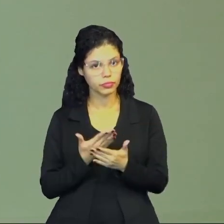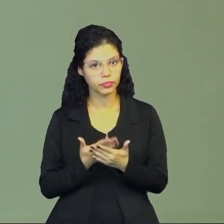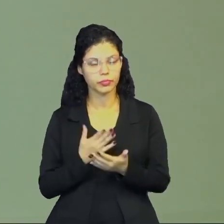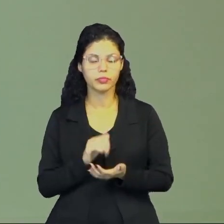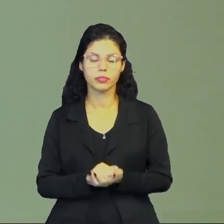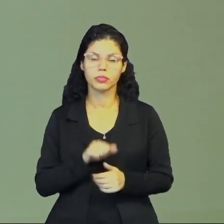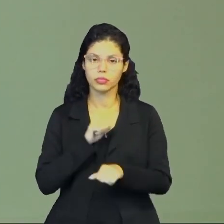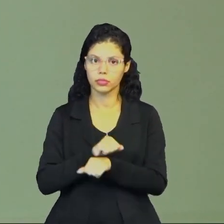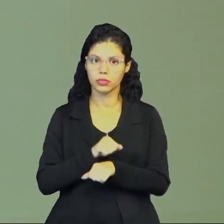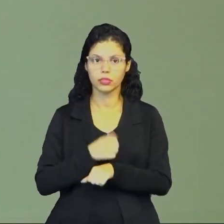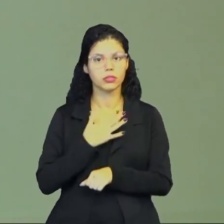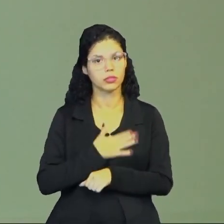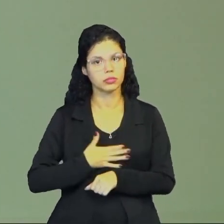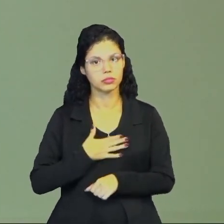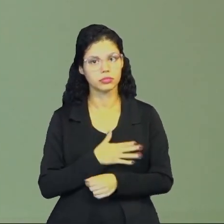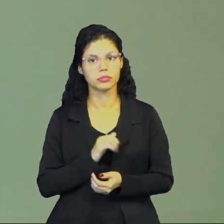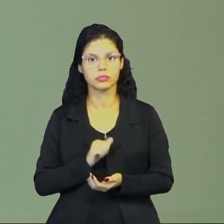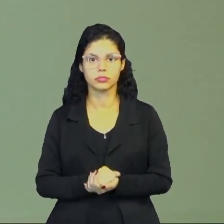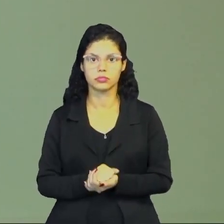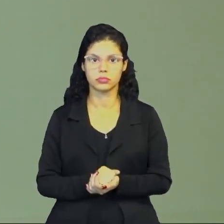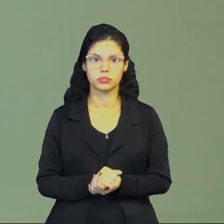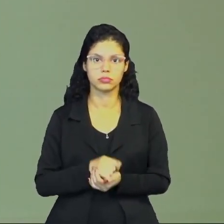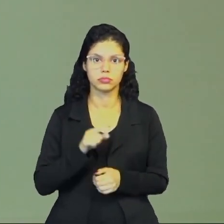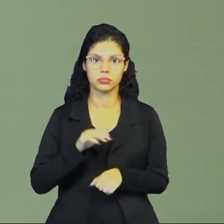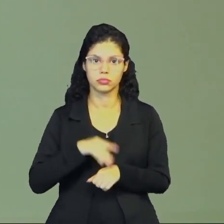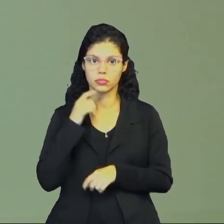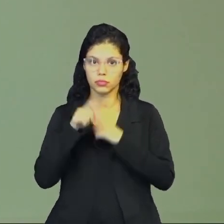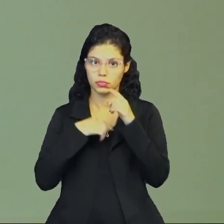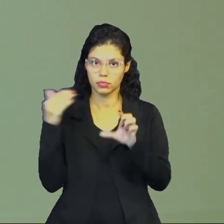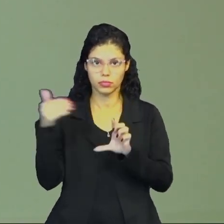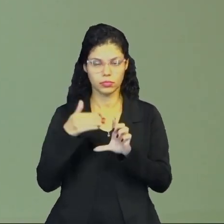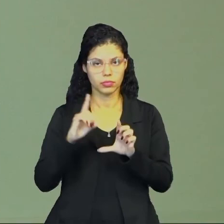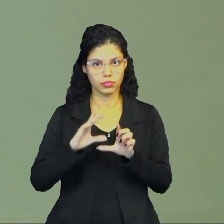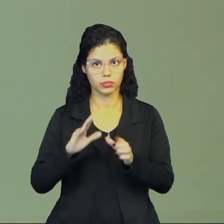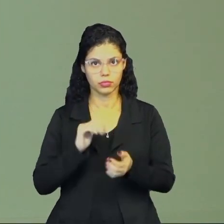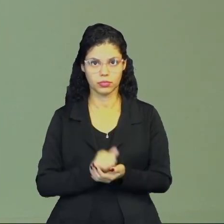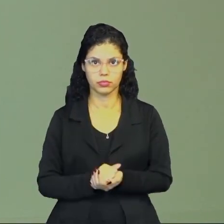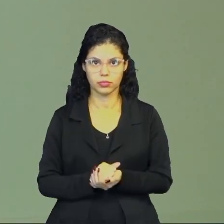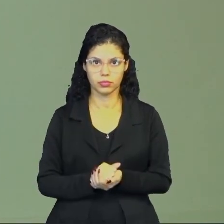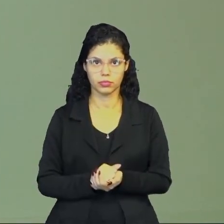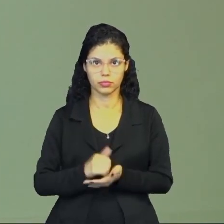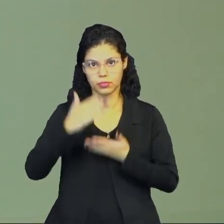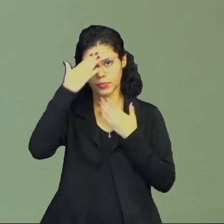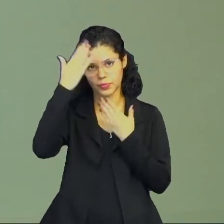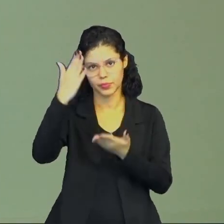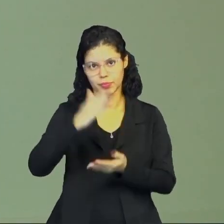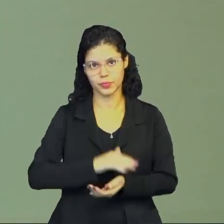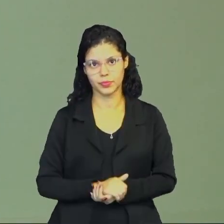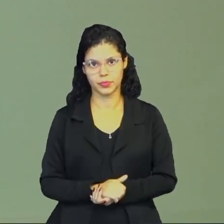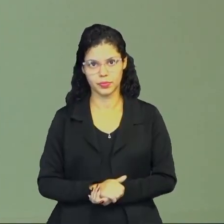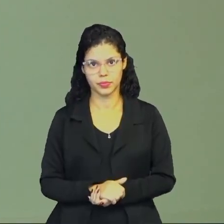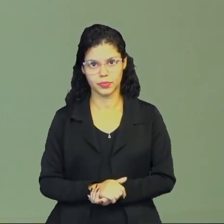aula. Espero que vocês tenham gostado. Para mais dúvidas, acesse a nossa plataforma Edu. Muito obrigado.